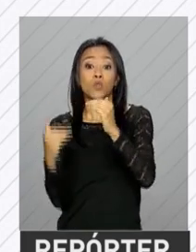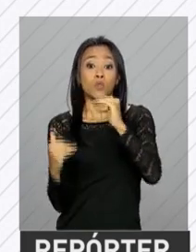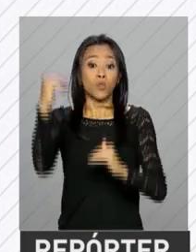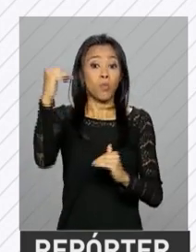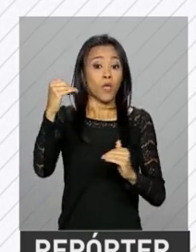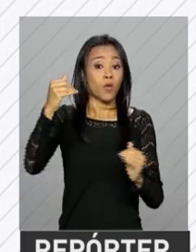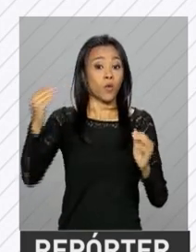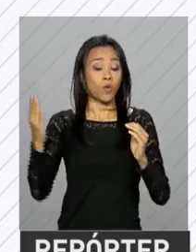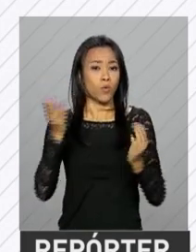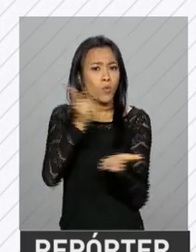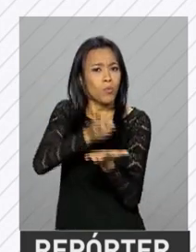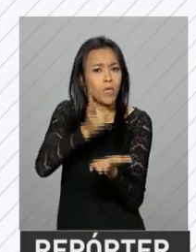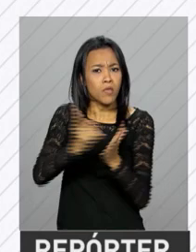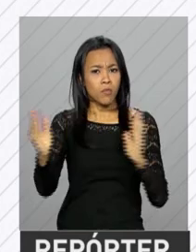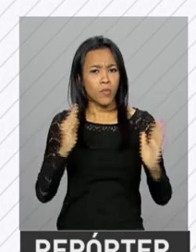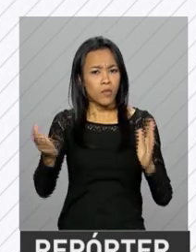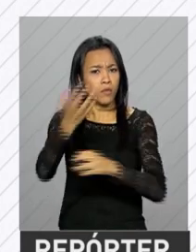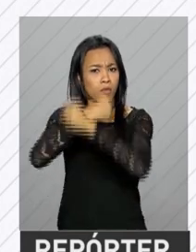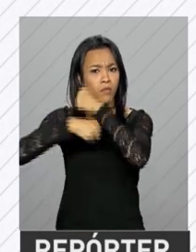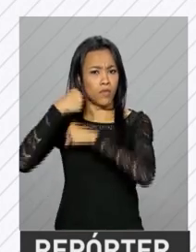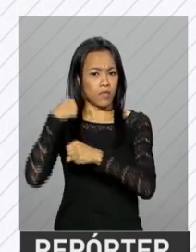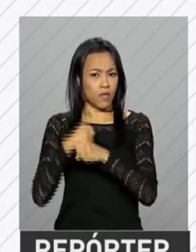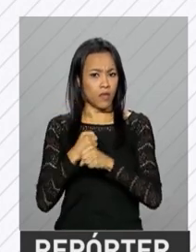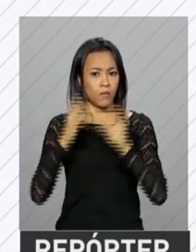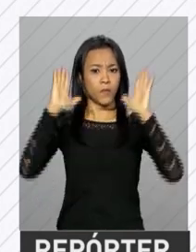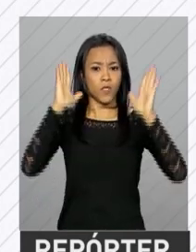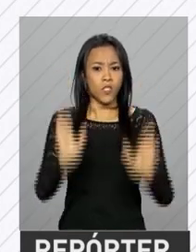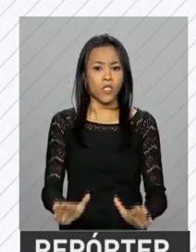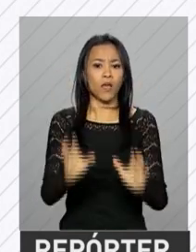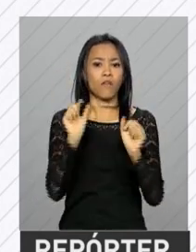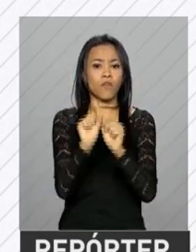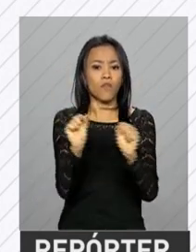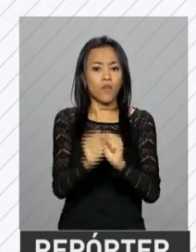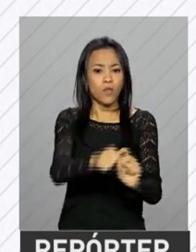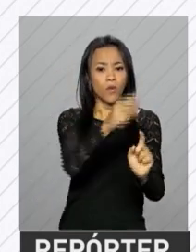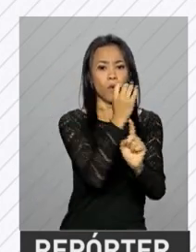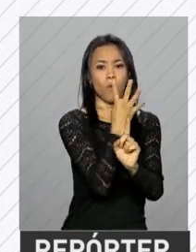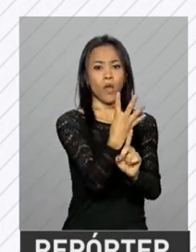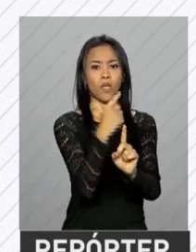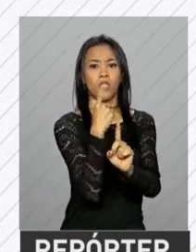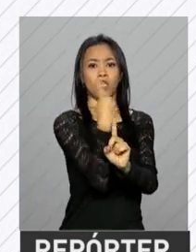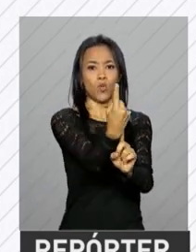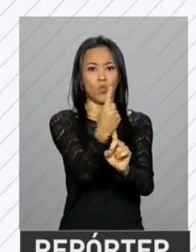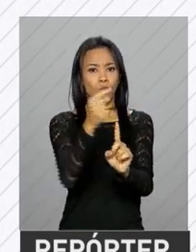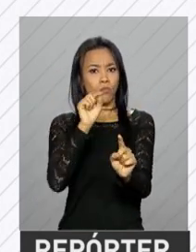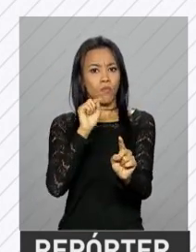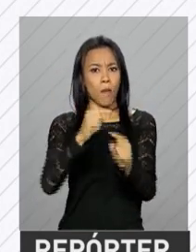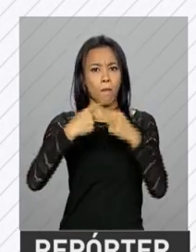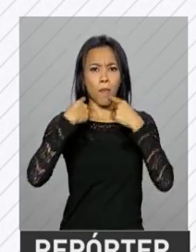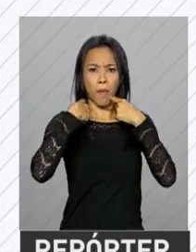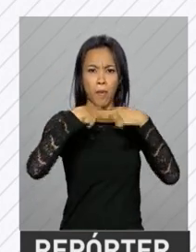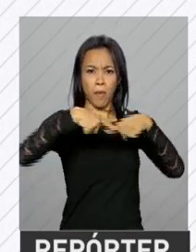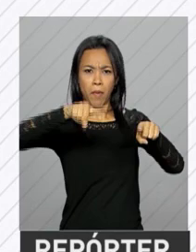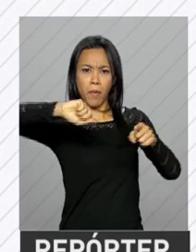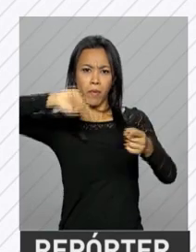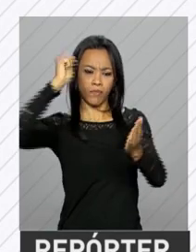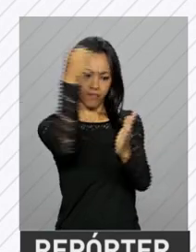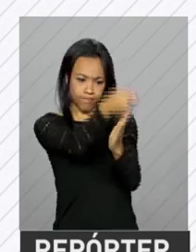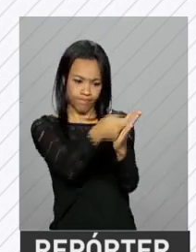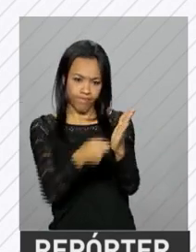no mesmo período do ano passado foram realizados cerca de 41 mil protestos extra-judiciais